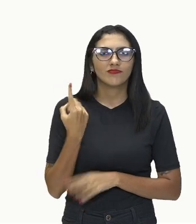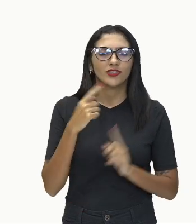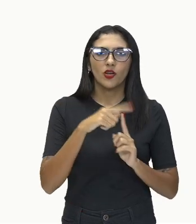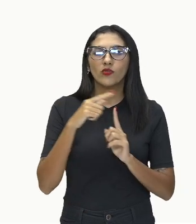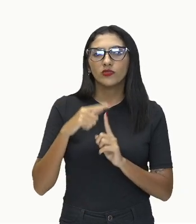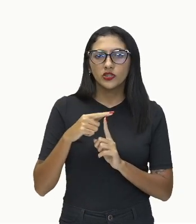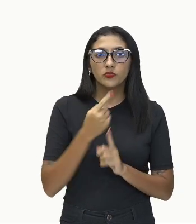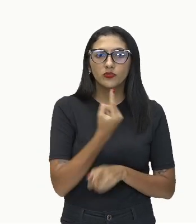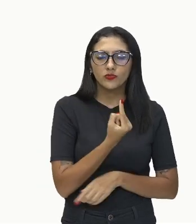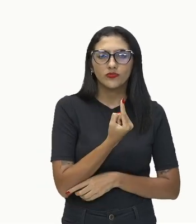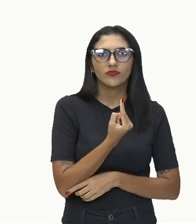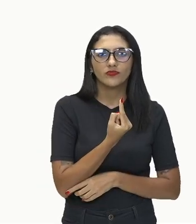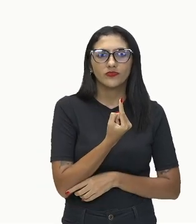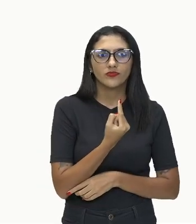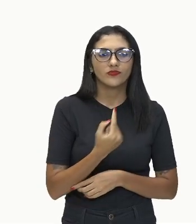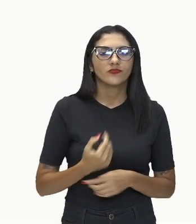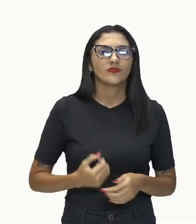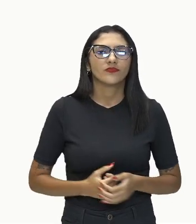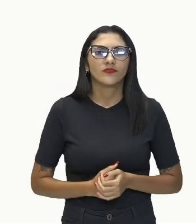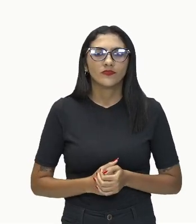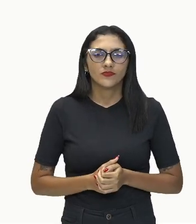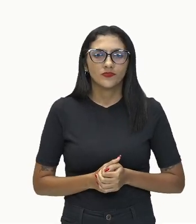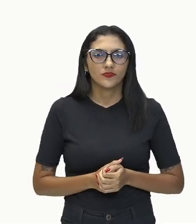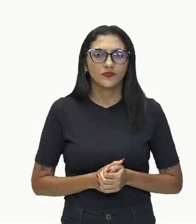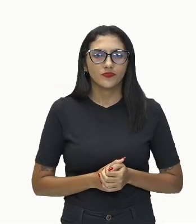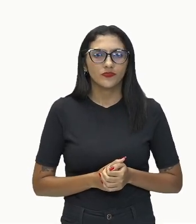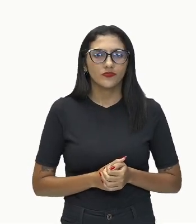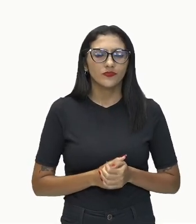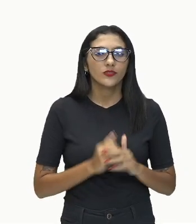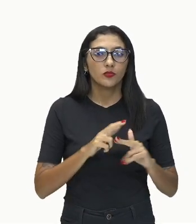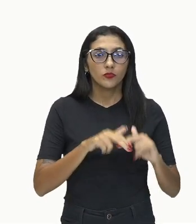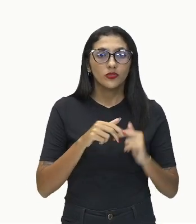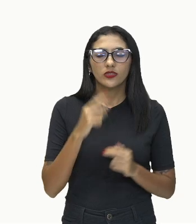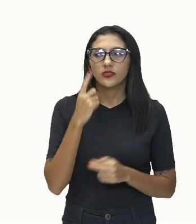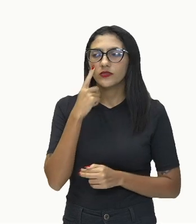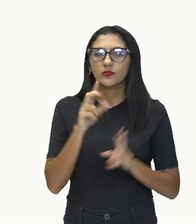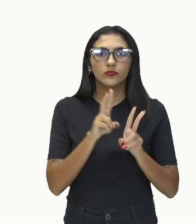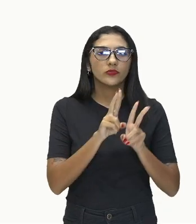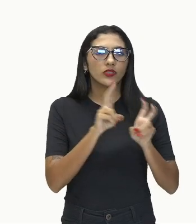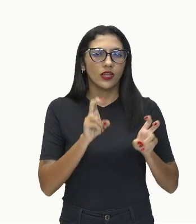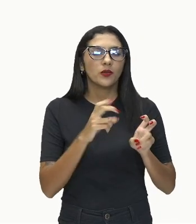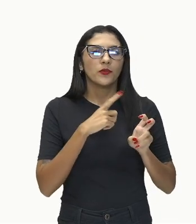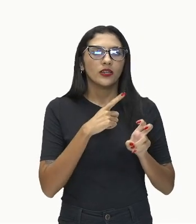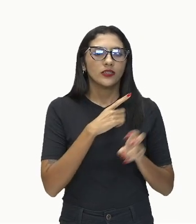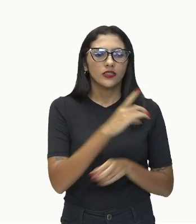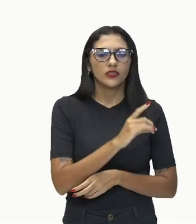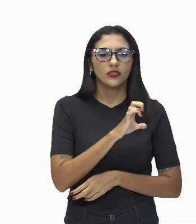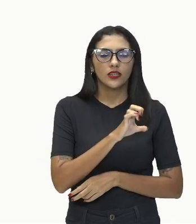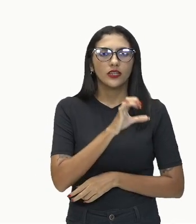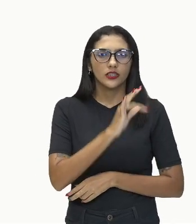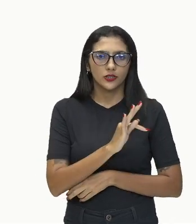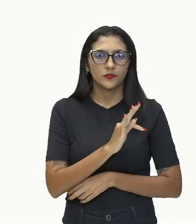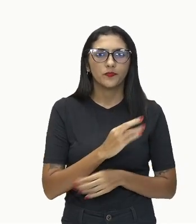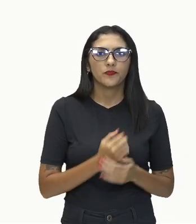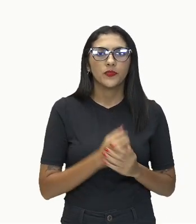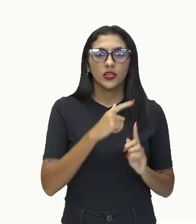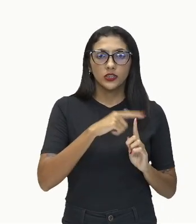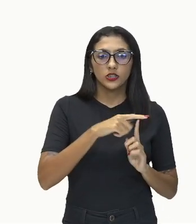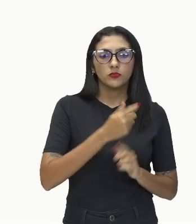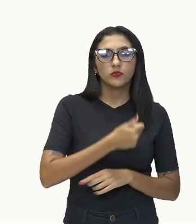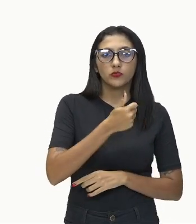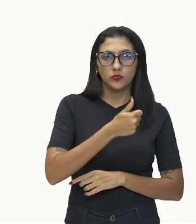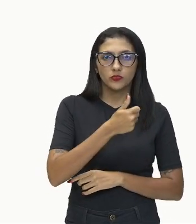1. Tá? Por isso que aqui no título da nossa aula a gente está falando sobre os determinantes de primeira e segunda